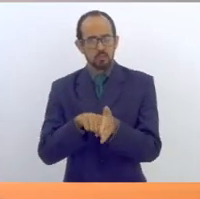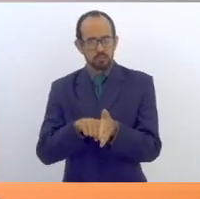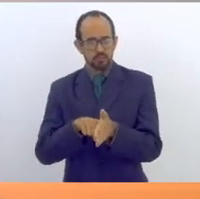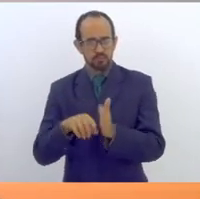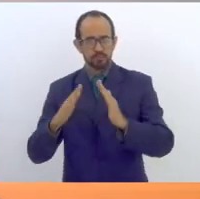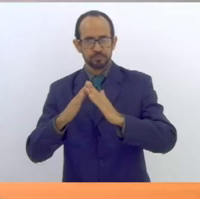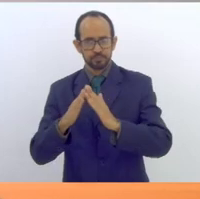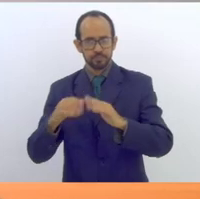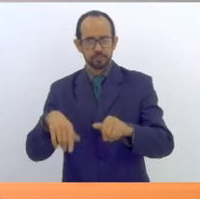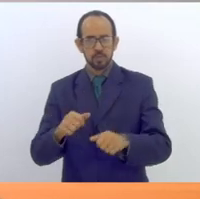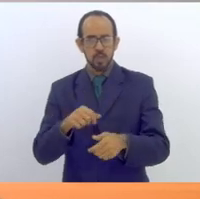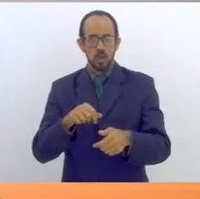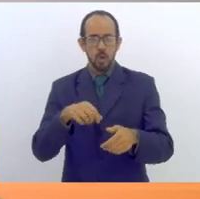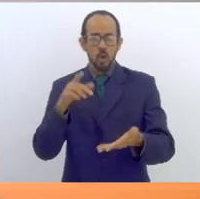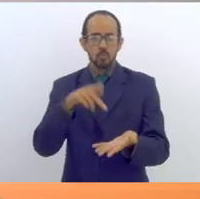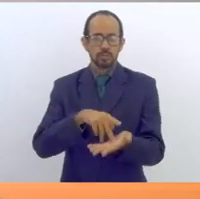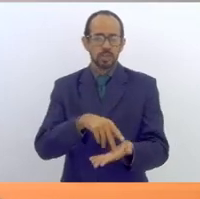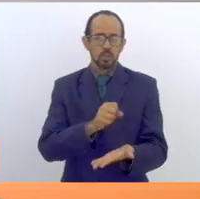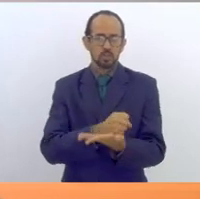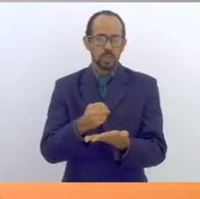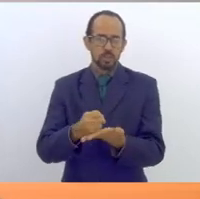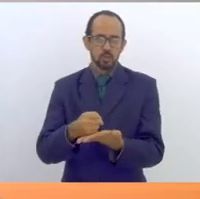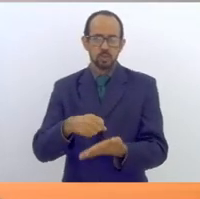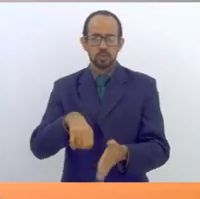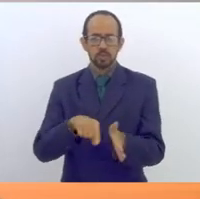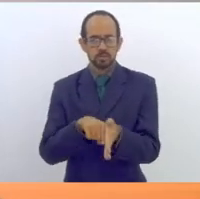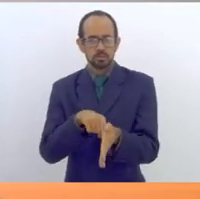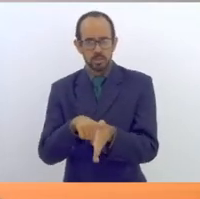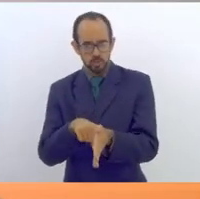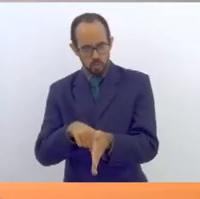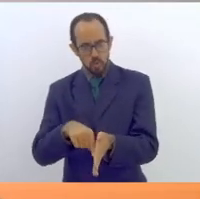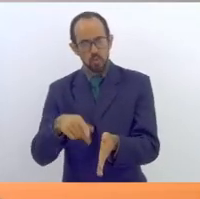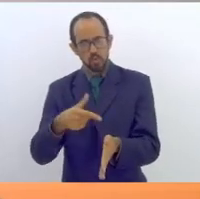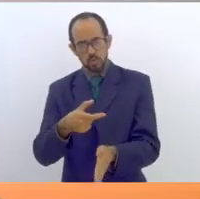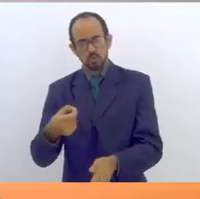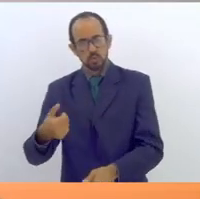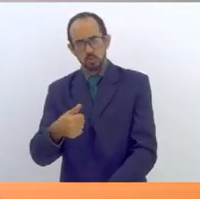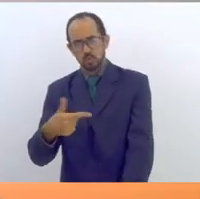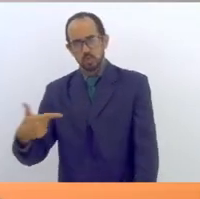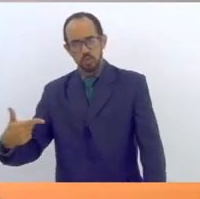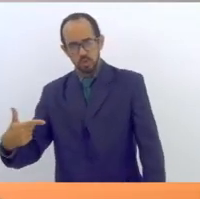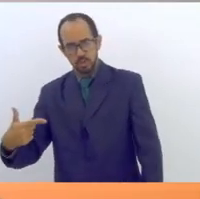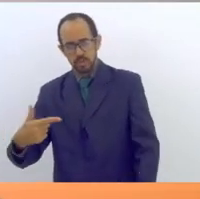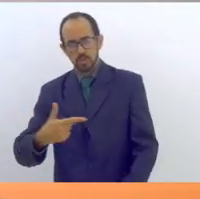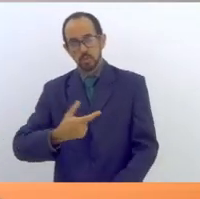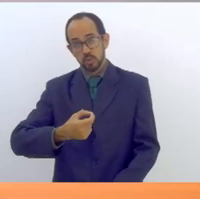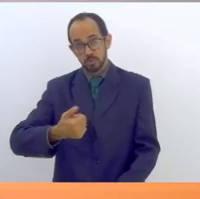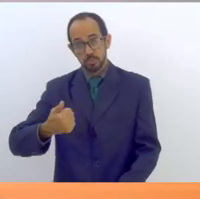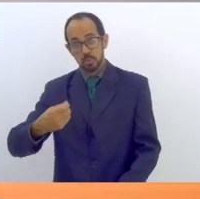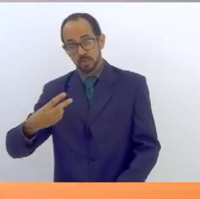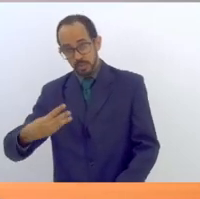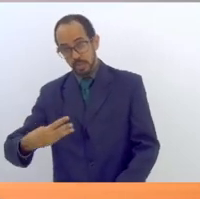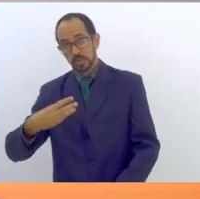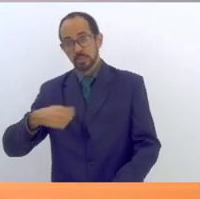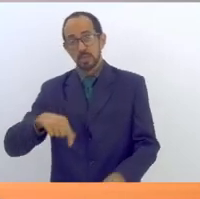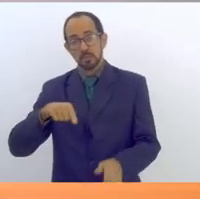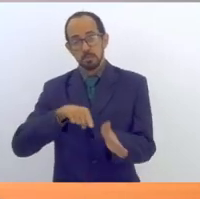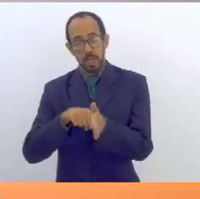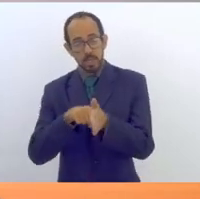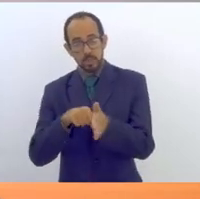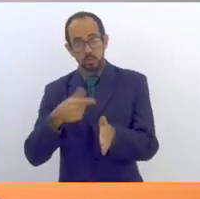oficial de cartório 2008 inspetor 12 oficial de cartório de 2013 perito criminal 2013